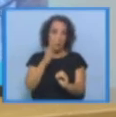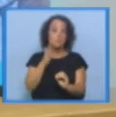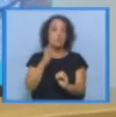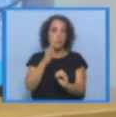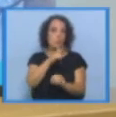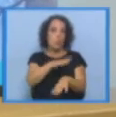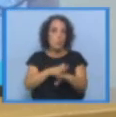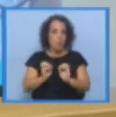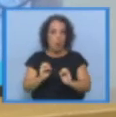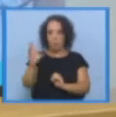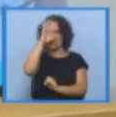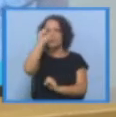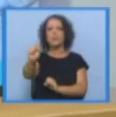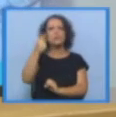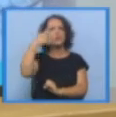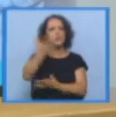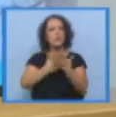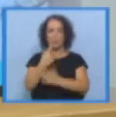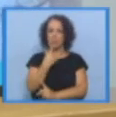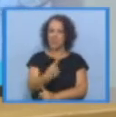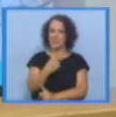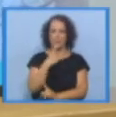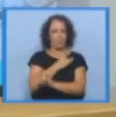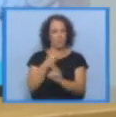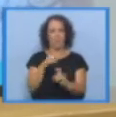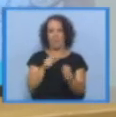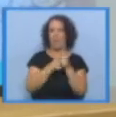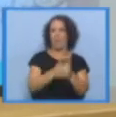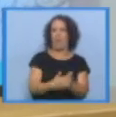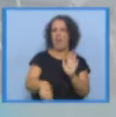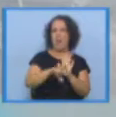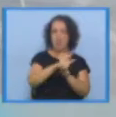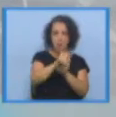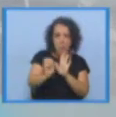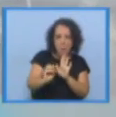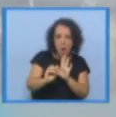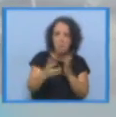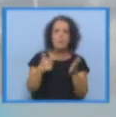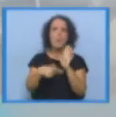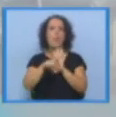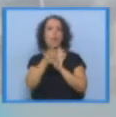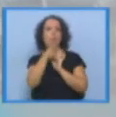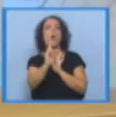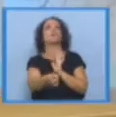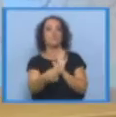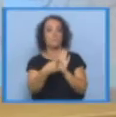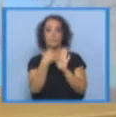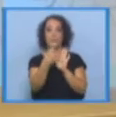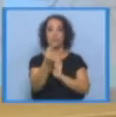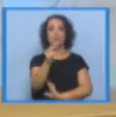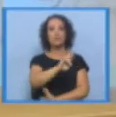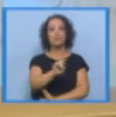dos Negócios Estrangeiros diz que é impossível cumprir a lei, que eles não estão a cumprir. E o que é que essa lei diz? Essa lei fixa